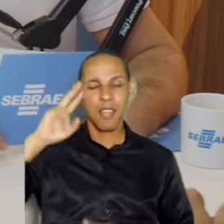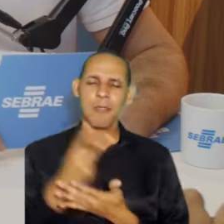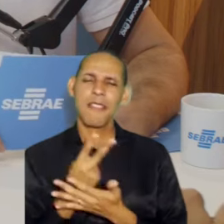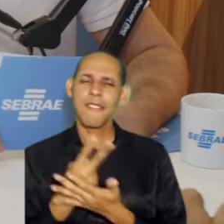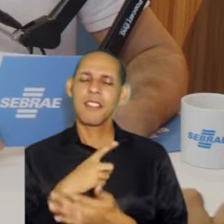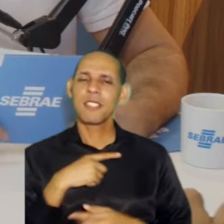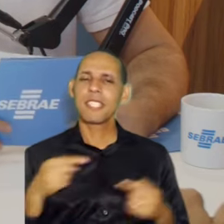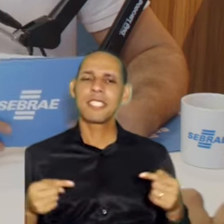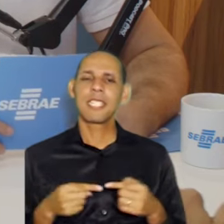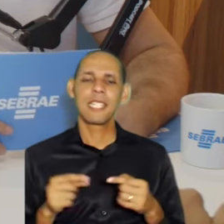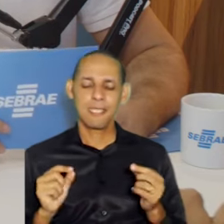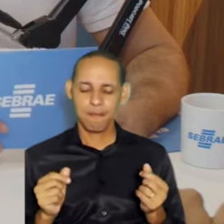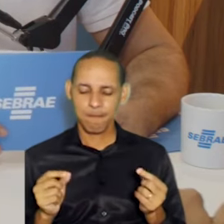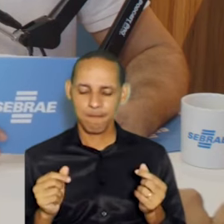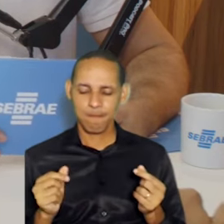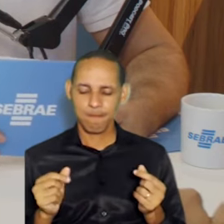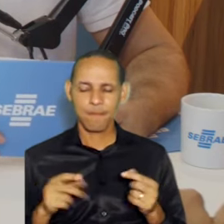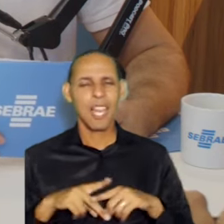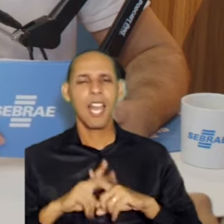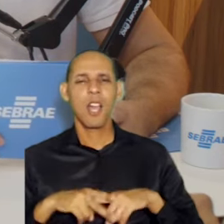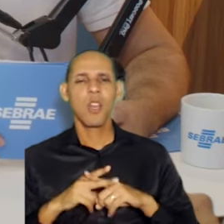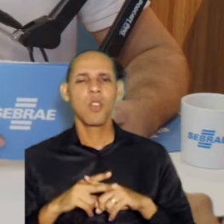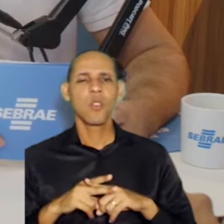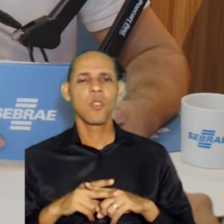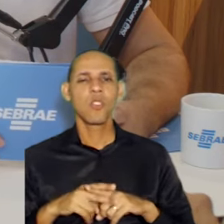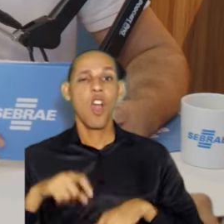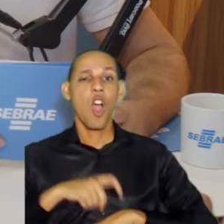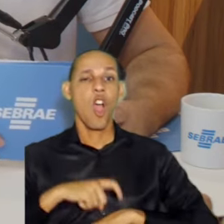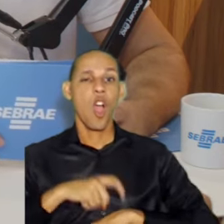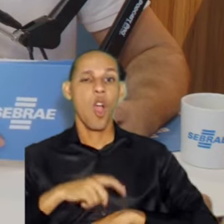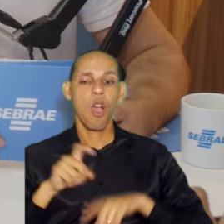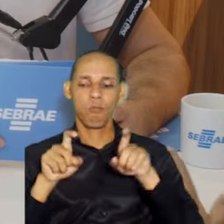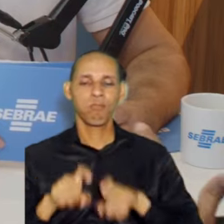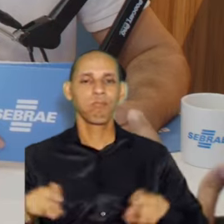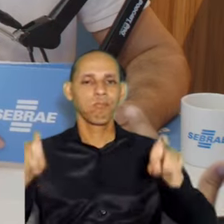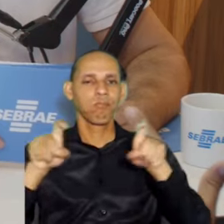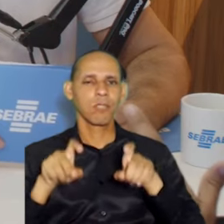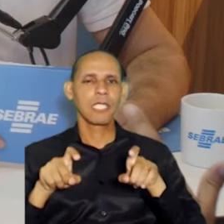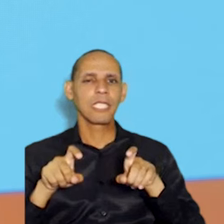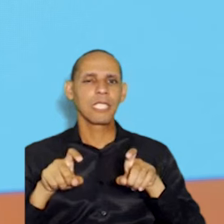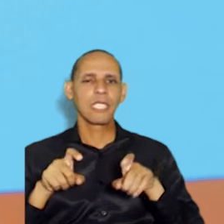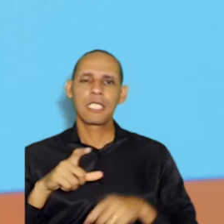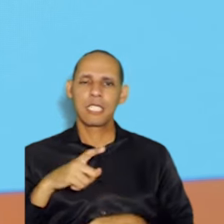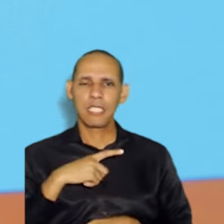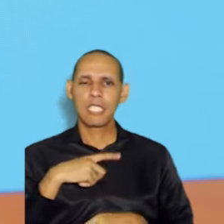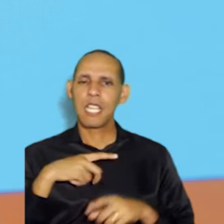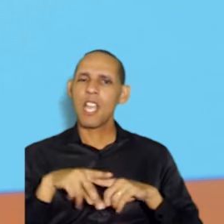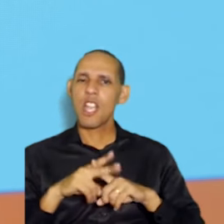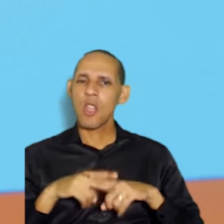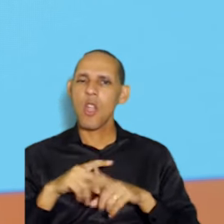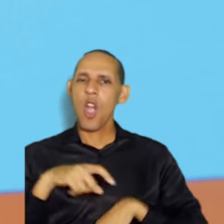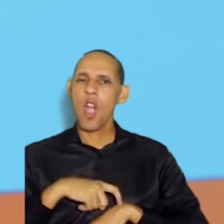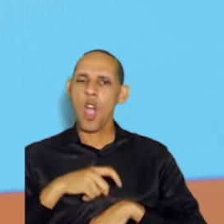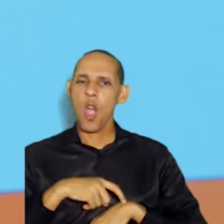Brasília se o meu computador estiver com horário errado ainda dá aquele erro ou não nesse novo sistema então é bem é bem provável que não